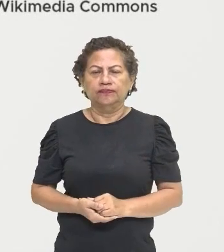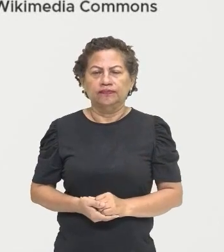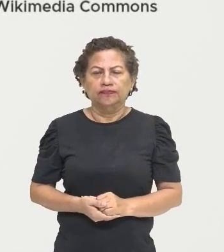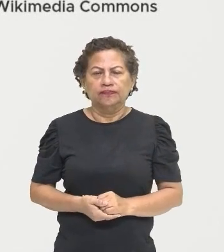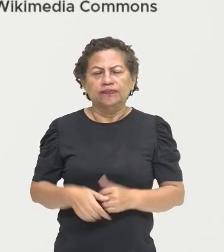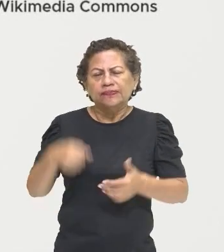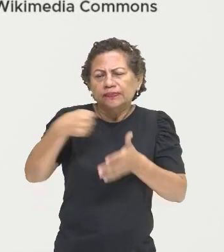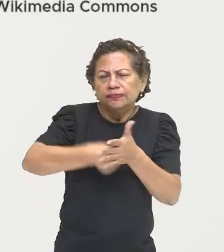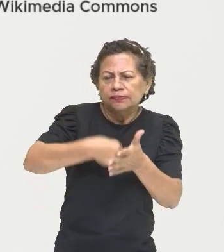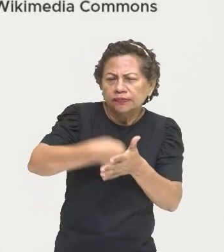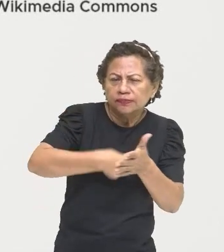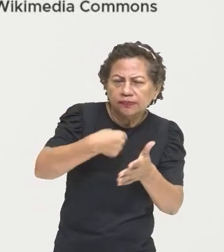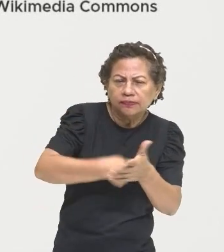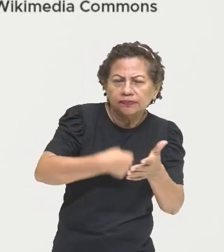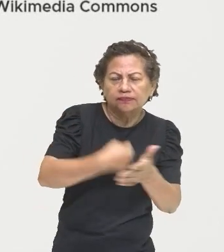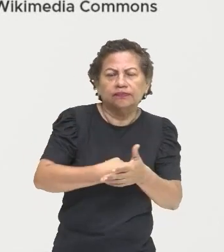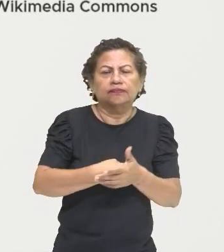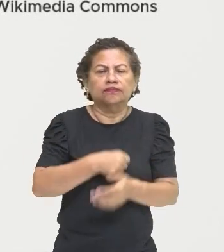elas surgiram